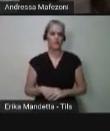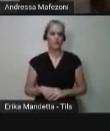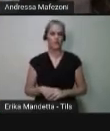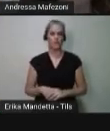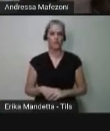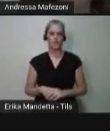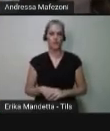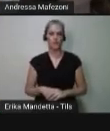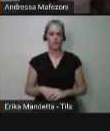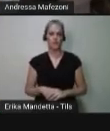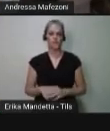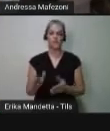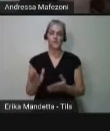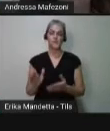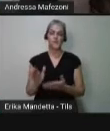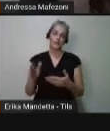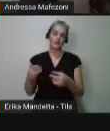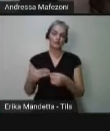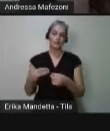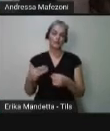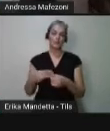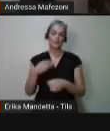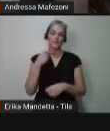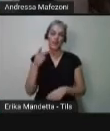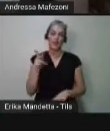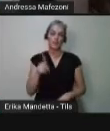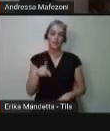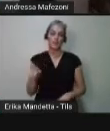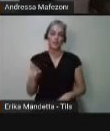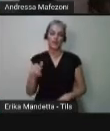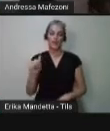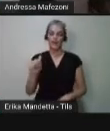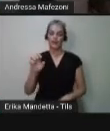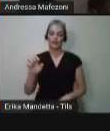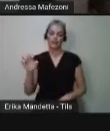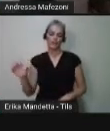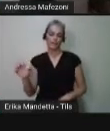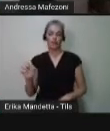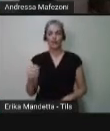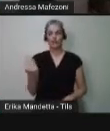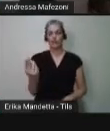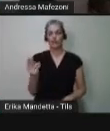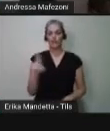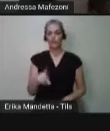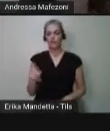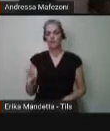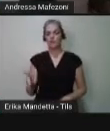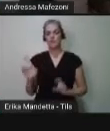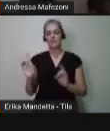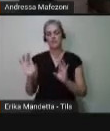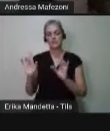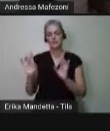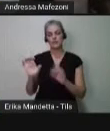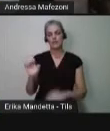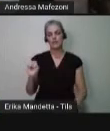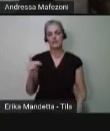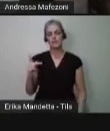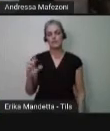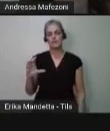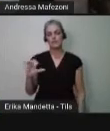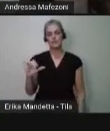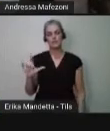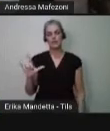que alguns municípios chamam de professores de AEE, professores especialistas, enfim, auxiliares de